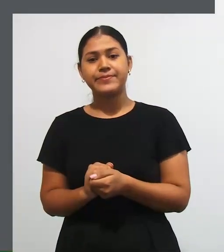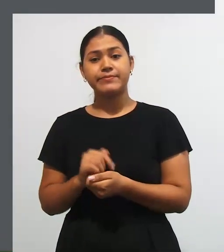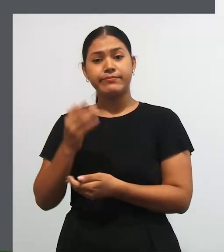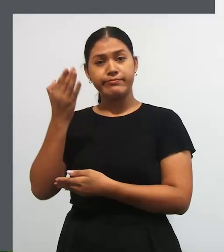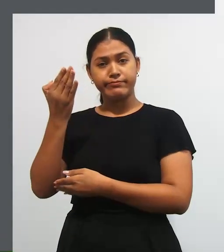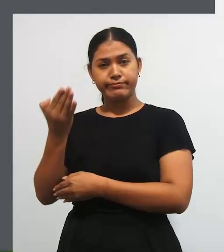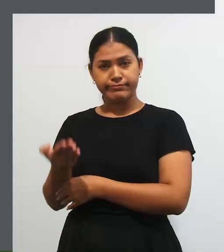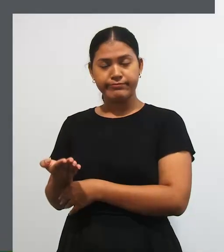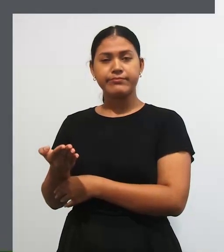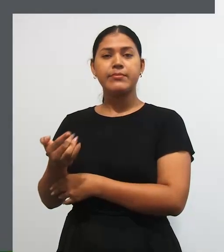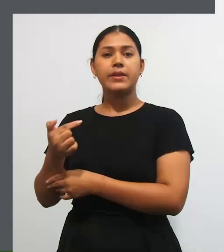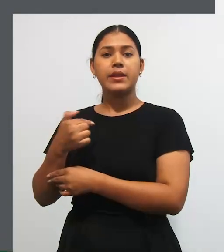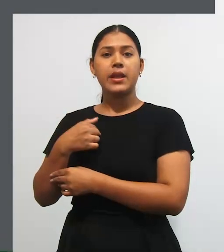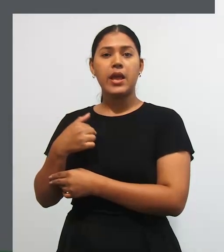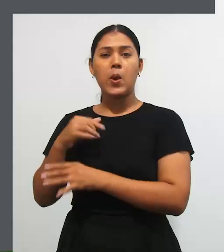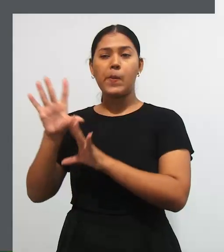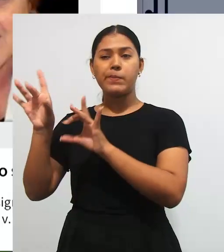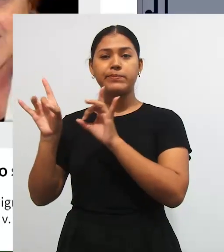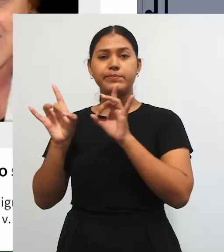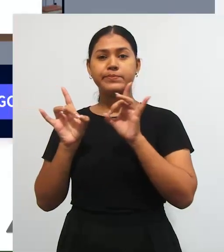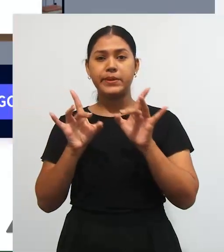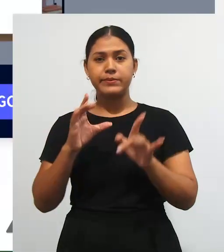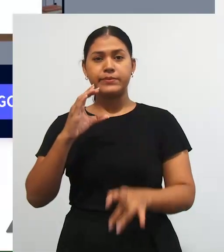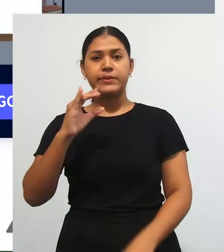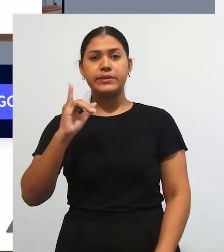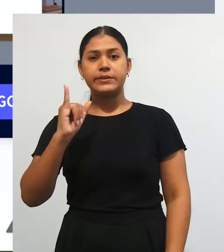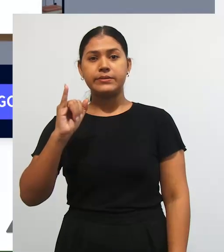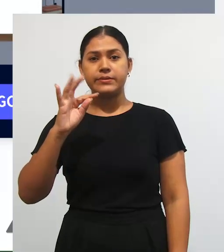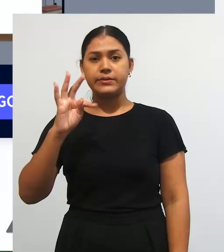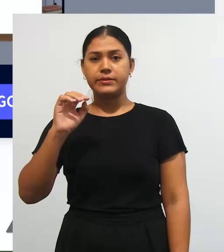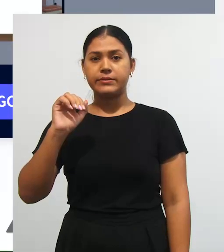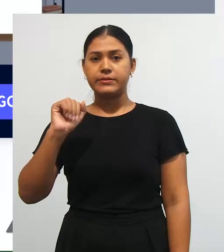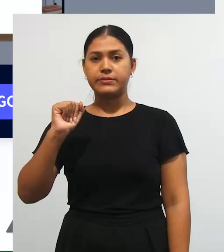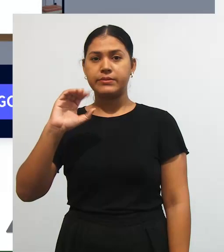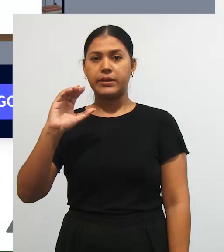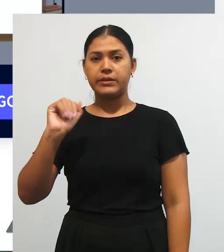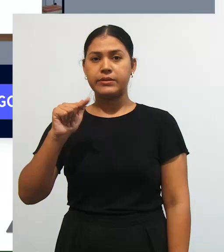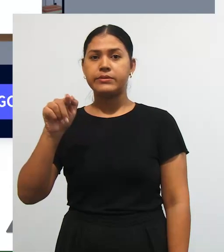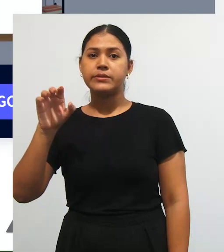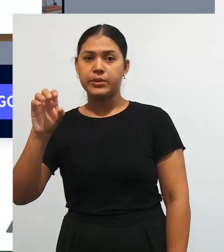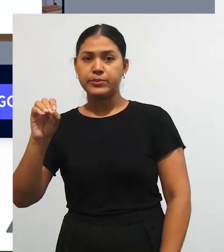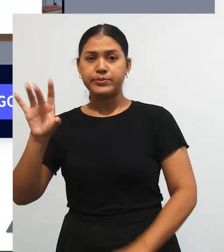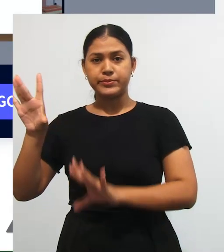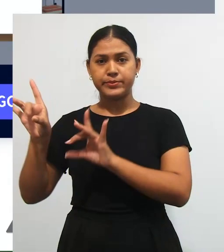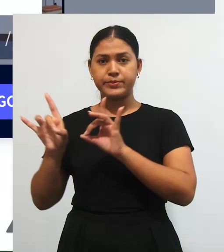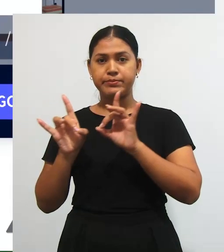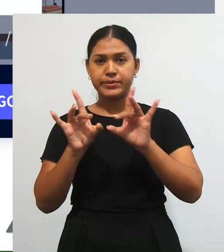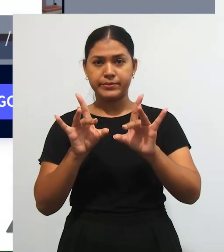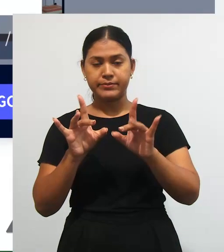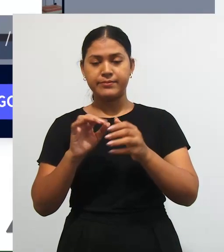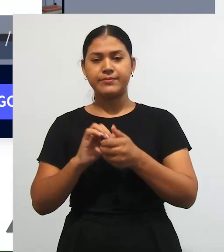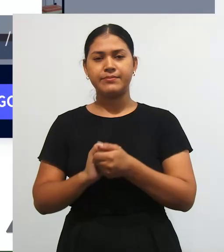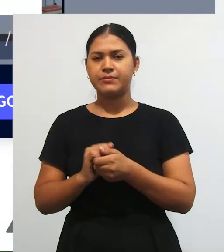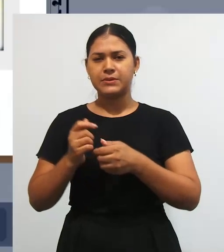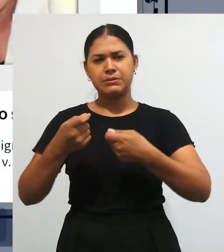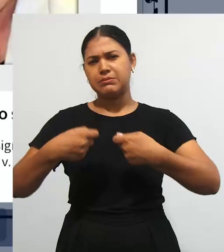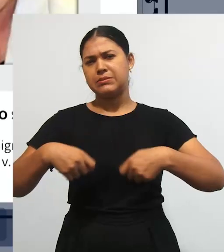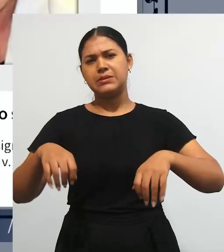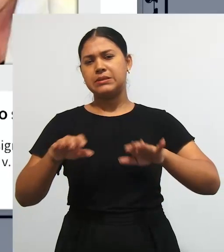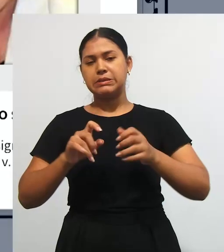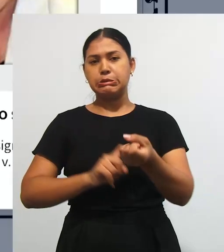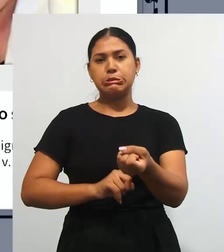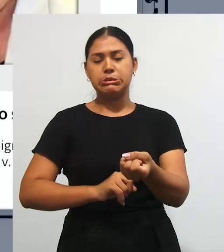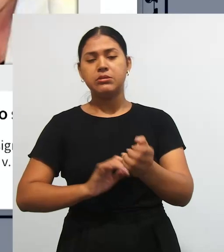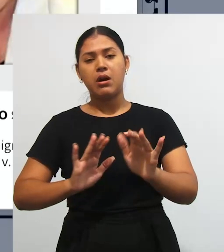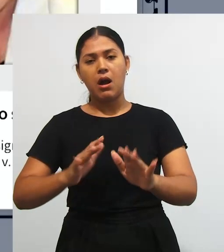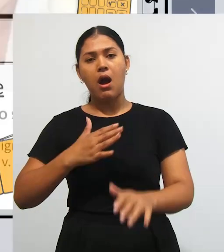Pois é, aquilo que eu fiz foi uma citação. A gente vai estudar a citação aí depois. Não vos afobeis